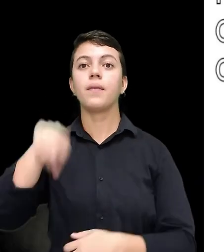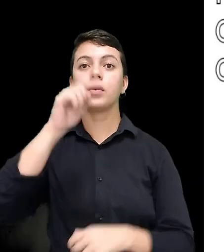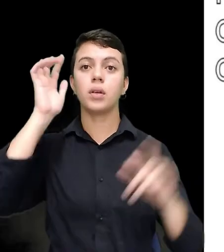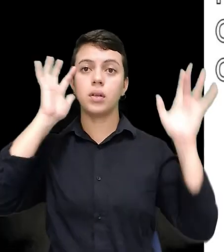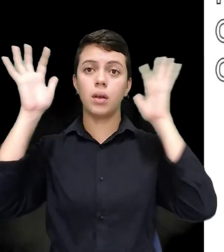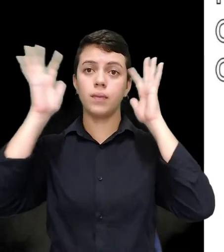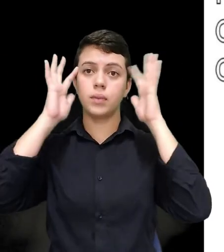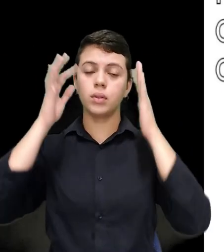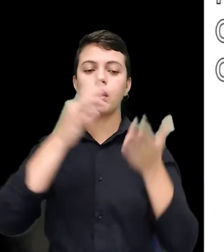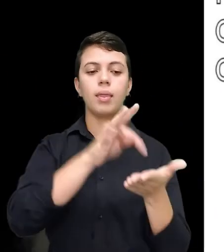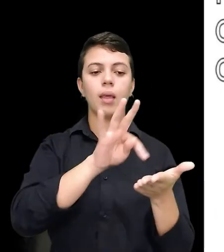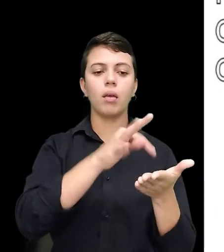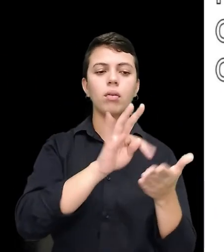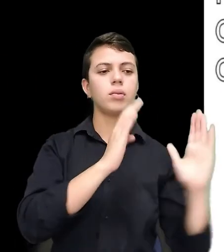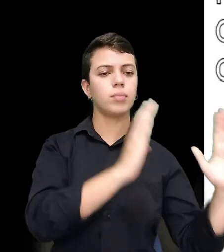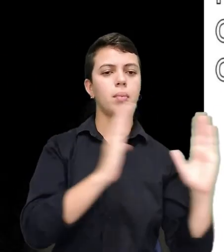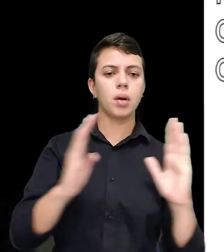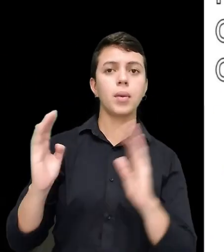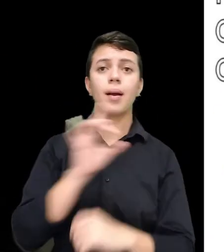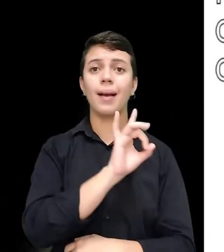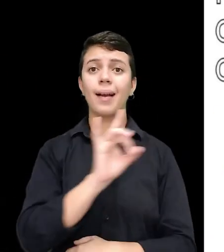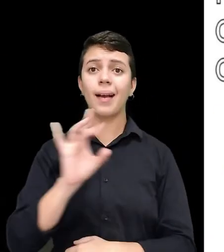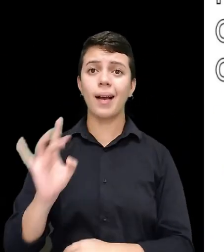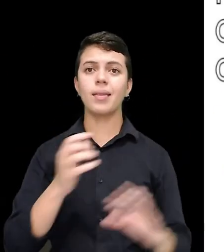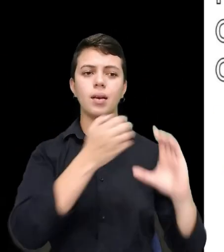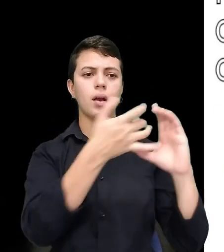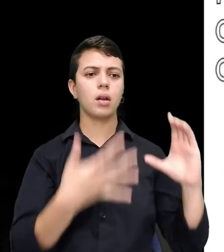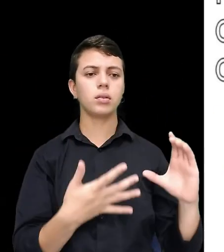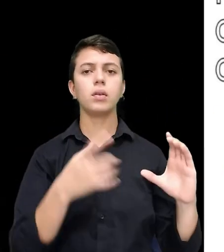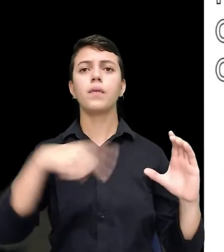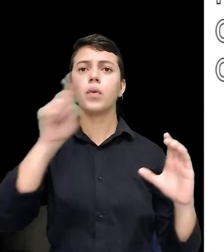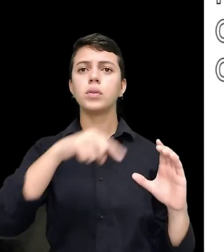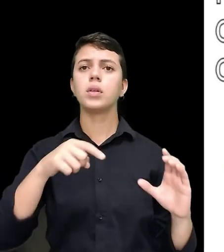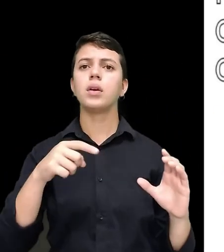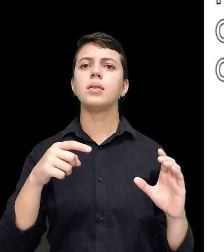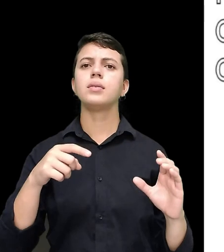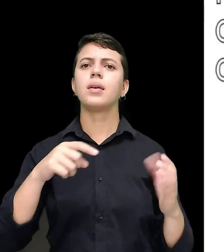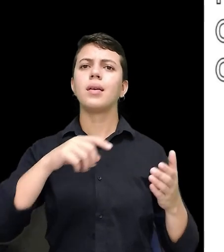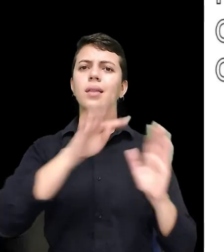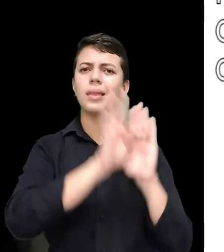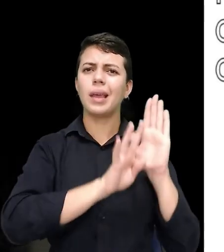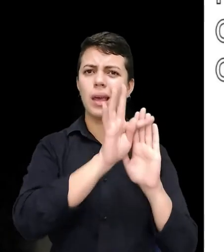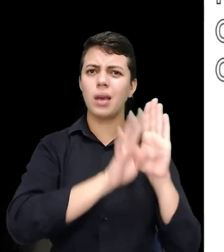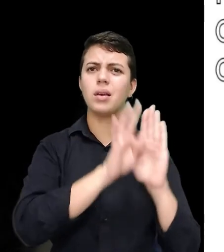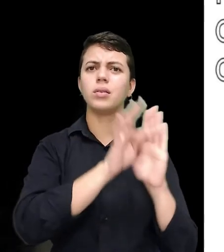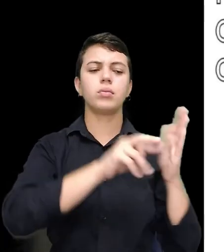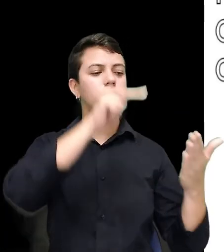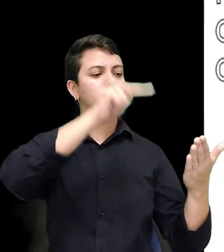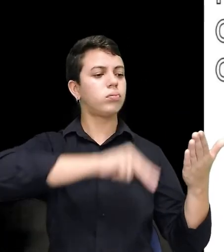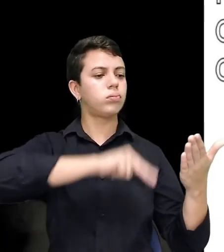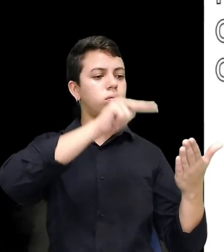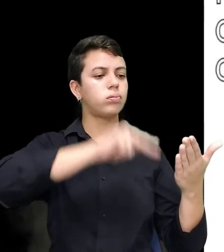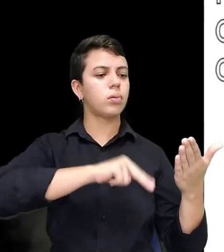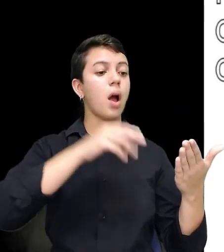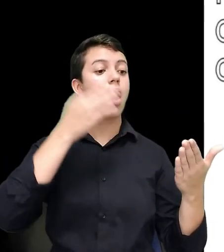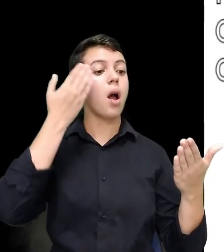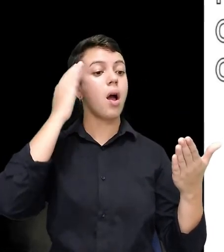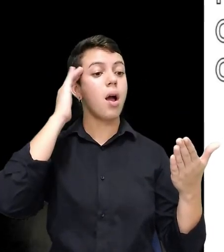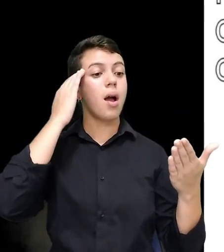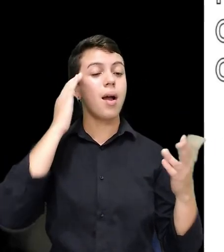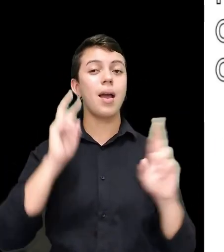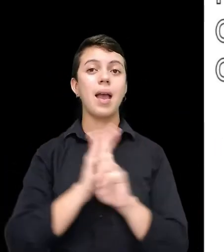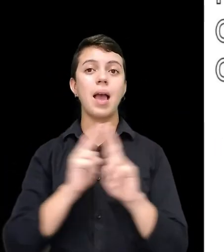dessas tendências, e é importante que vocês voltem ao conteúdo, voltem ao texto agora e consigam fazer